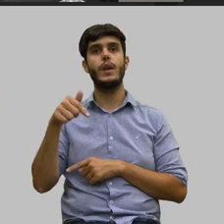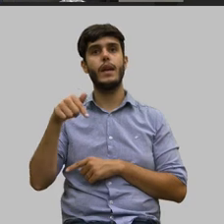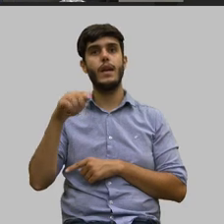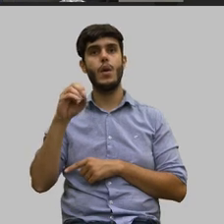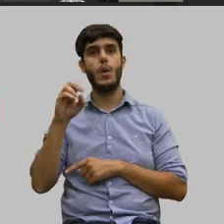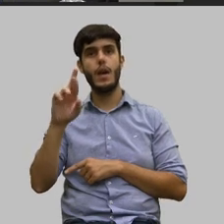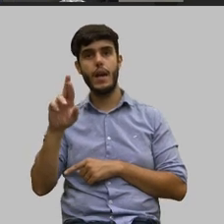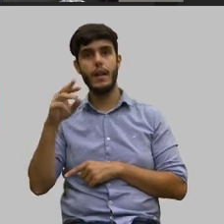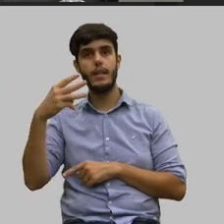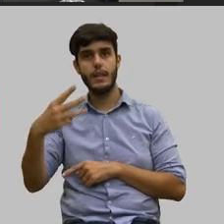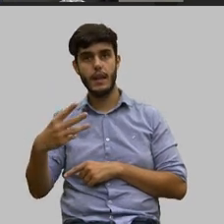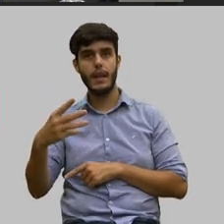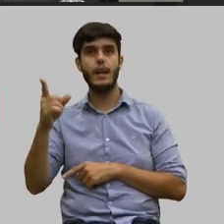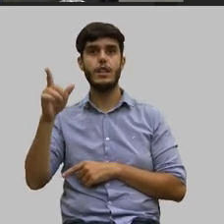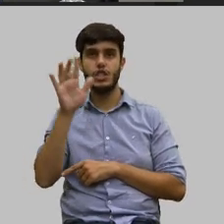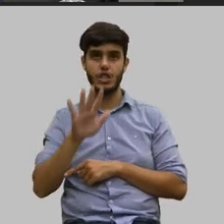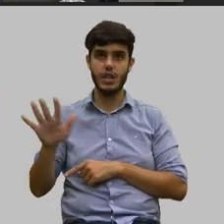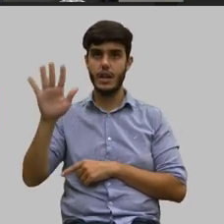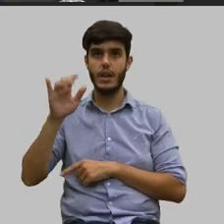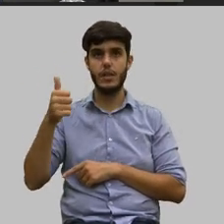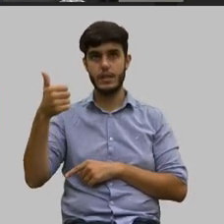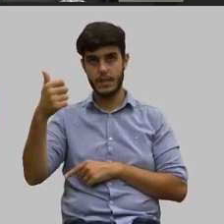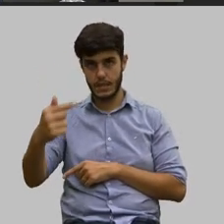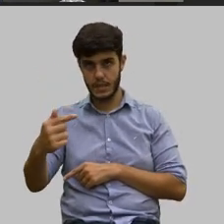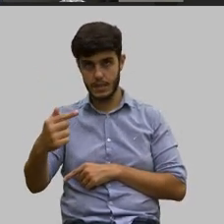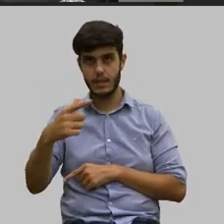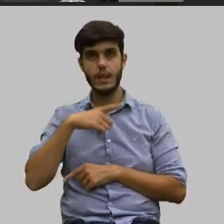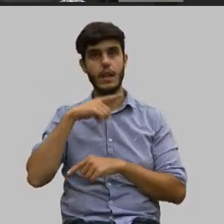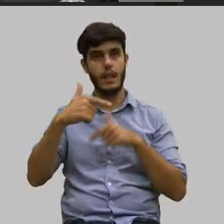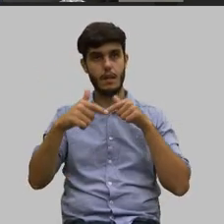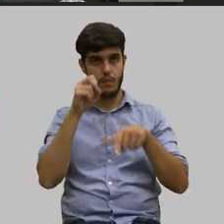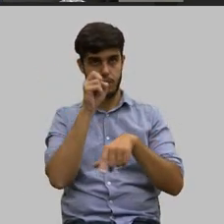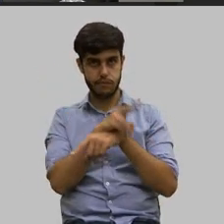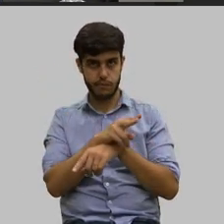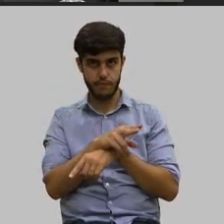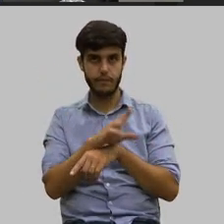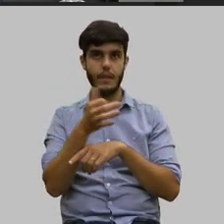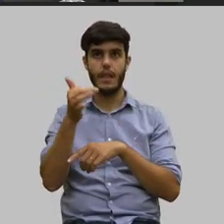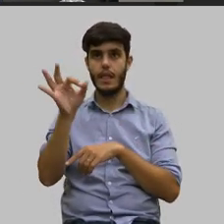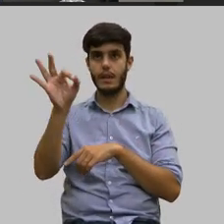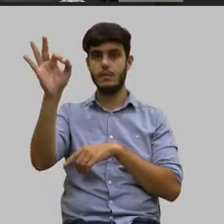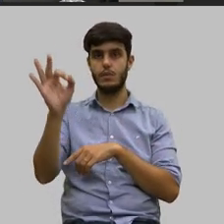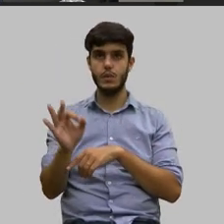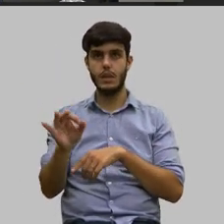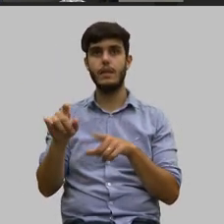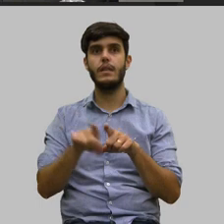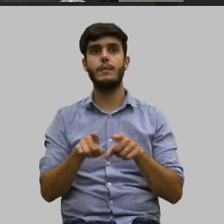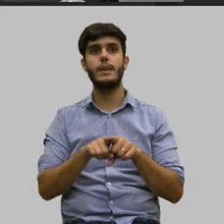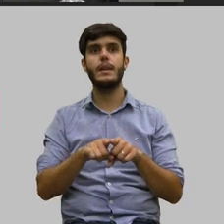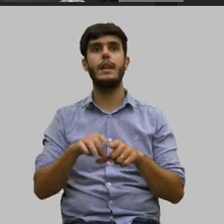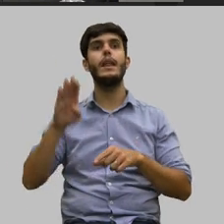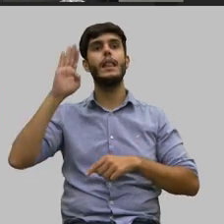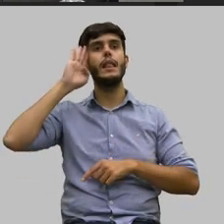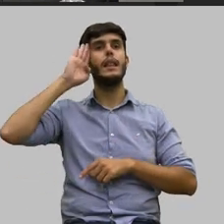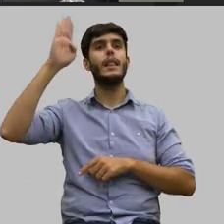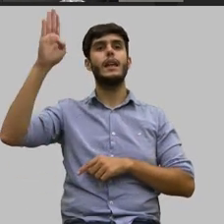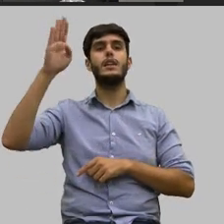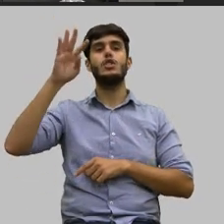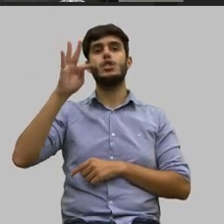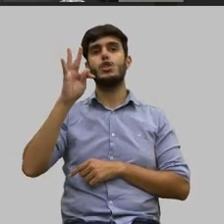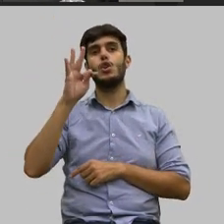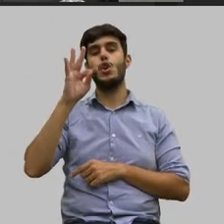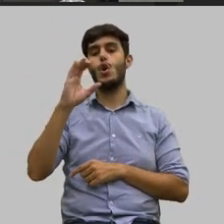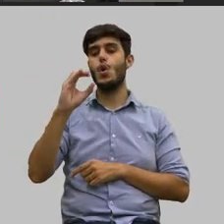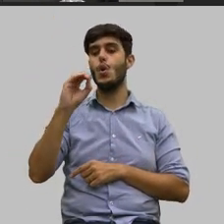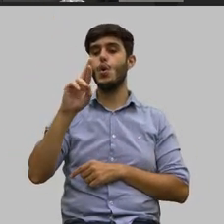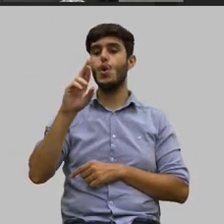temos os 17 já e devidamente alocados um déficit de 10% Tenente Coronel um déficit de 11%